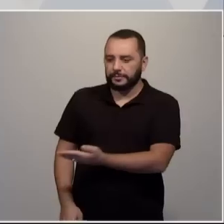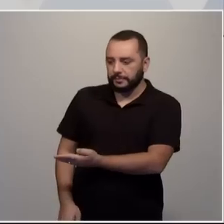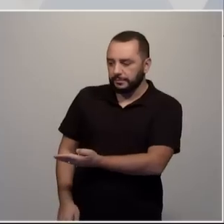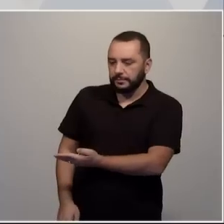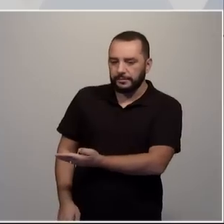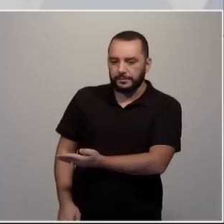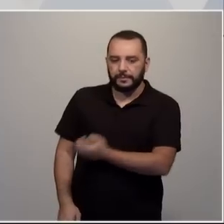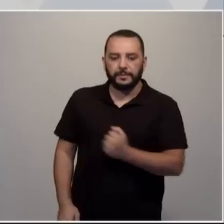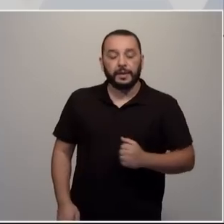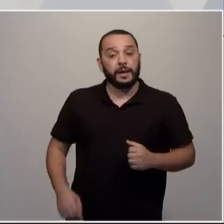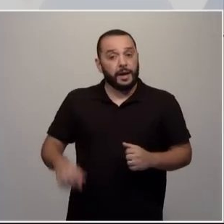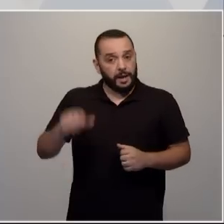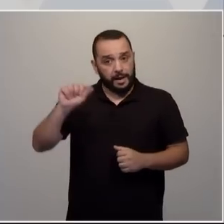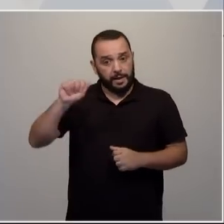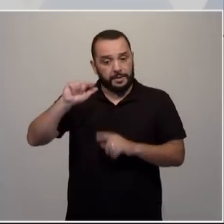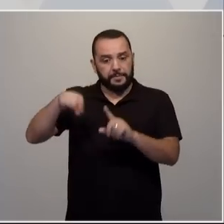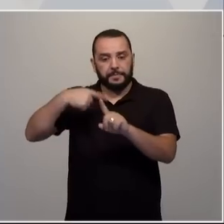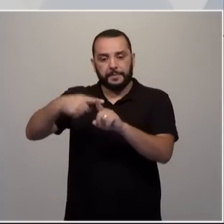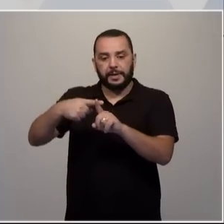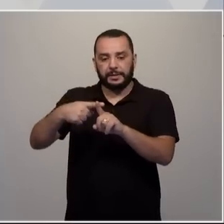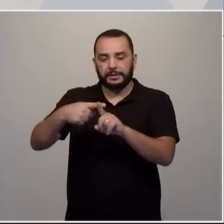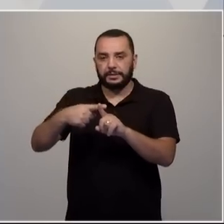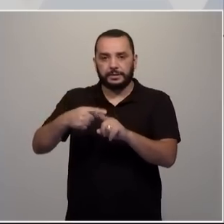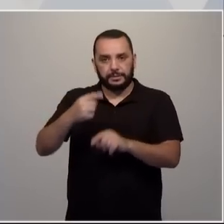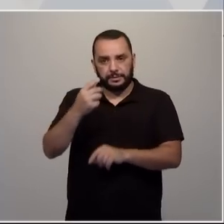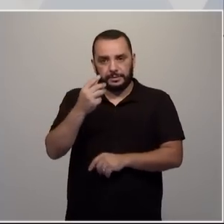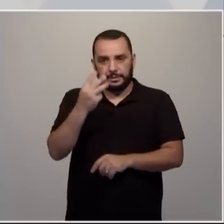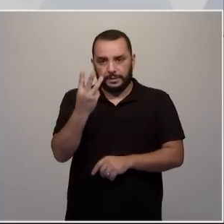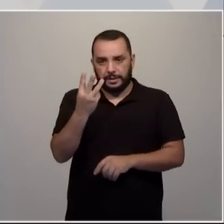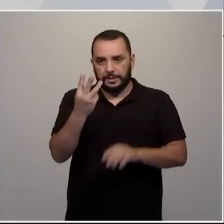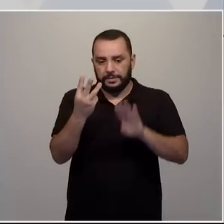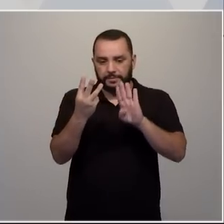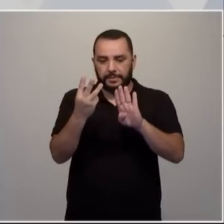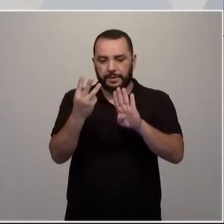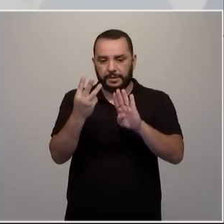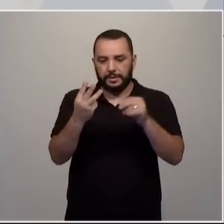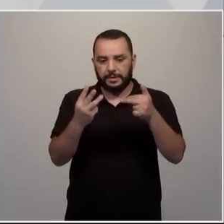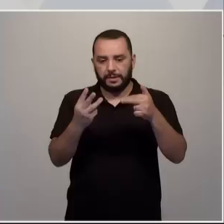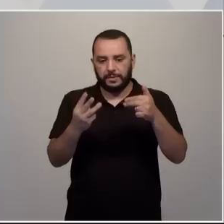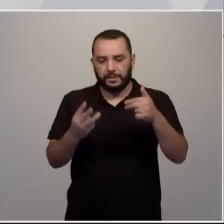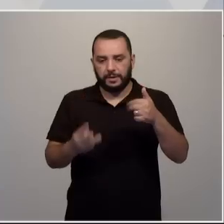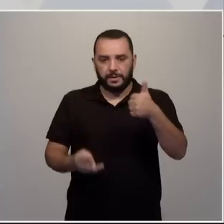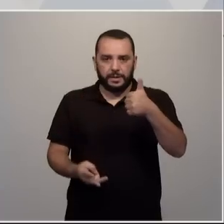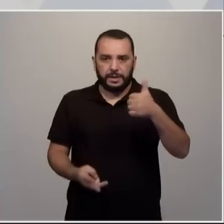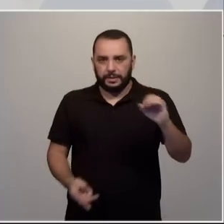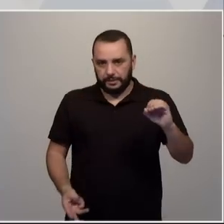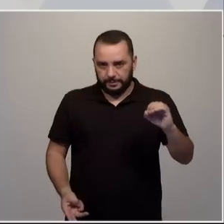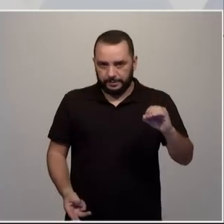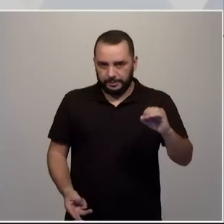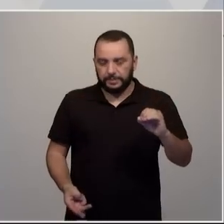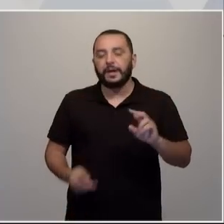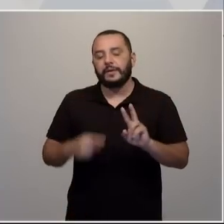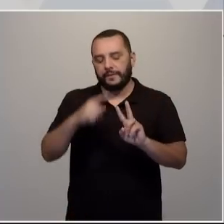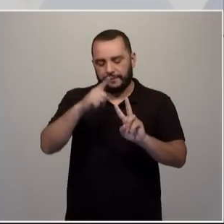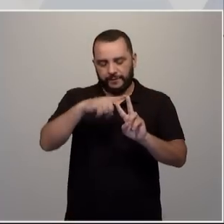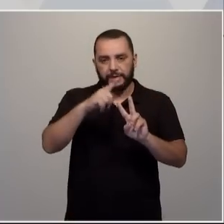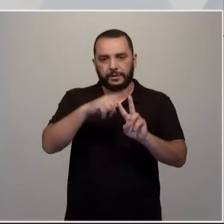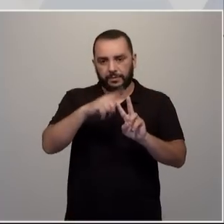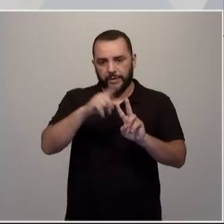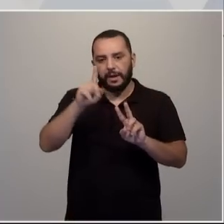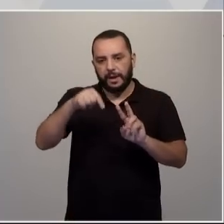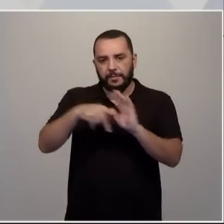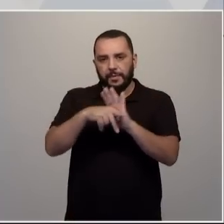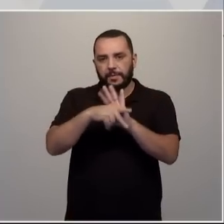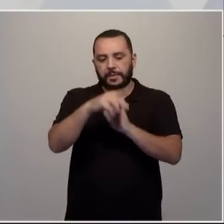A mais 3B tem que ser igual a 10, para que os vetores sejam